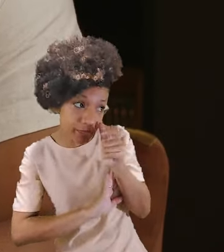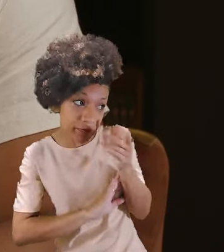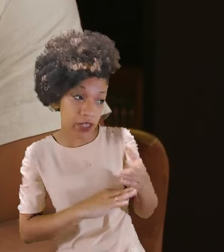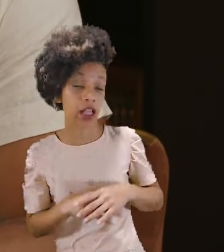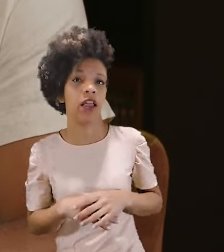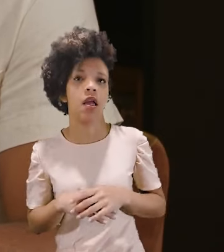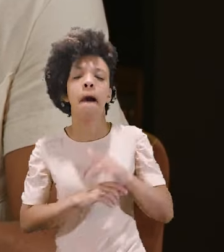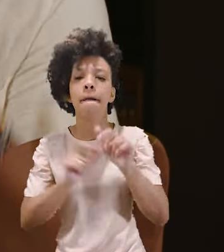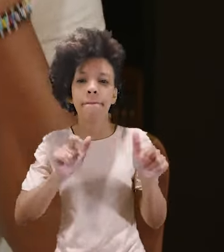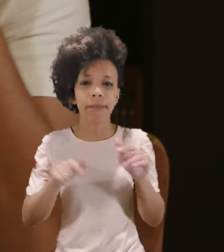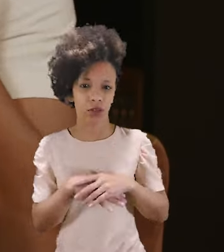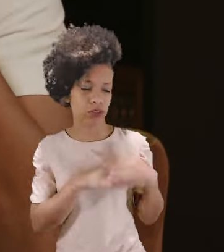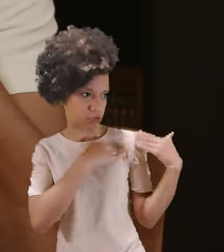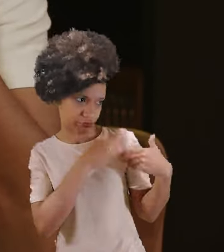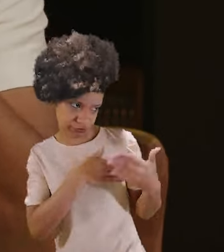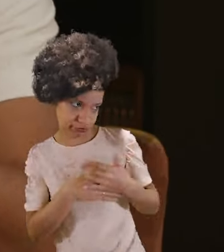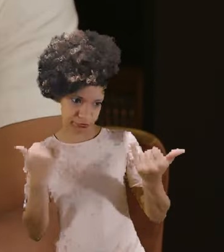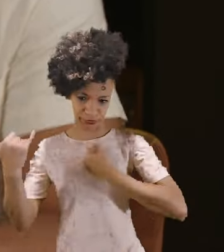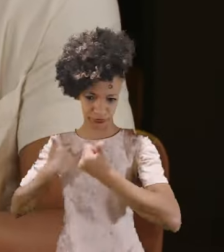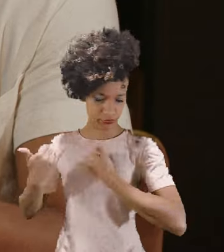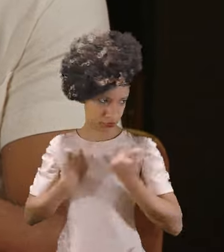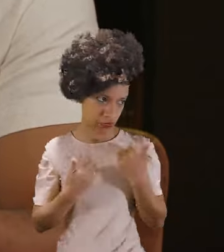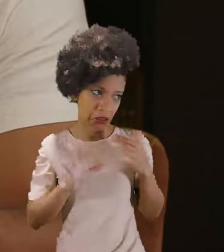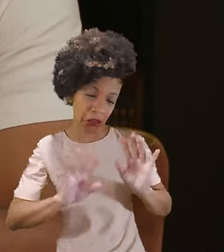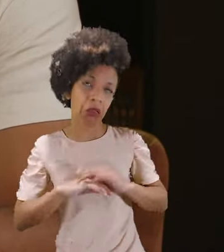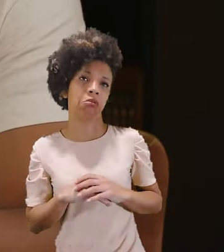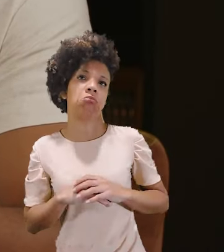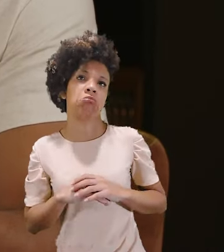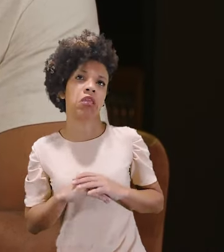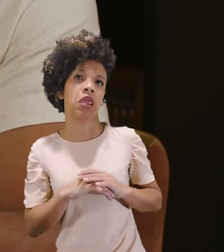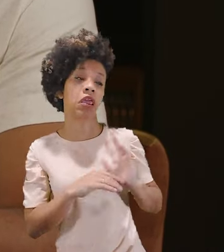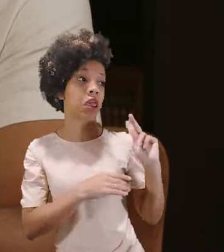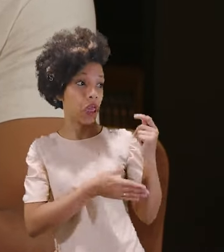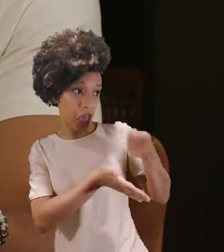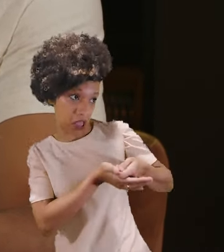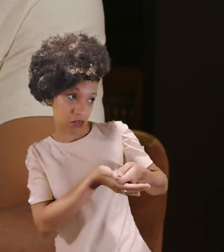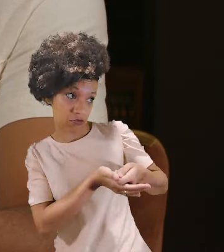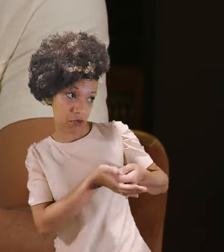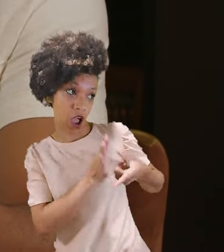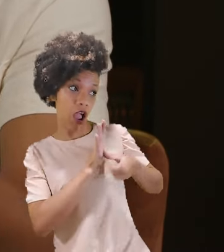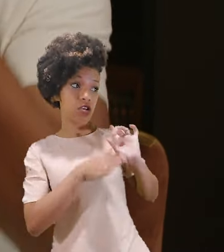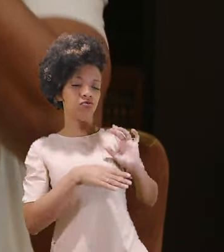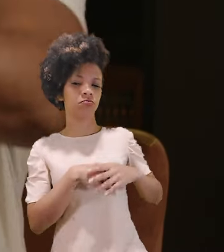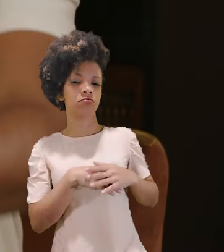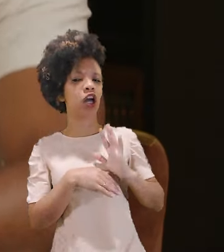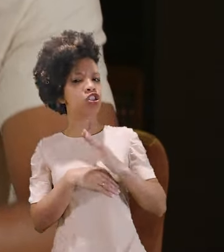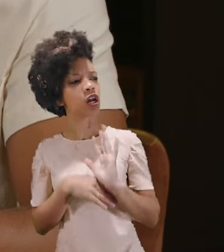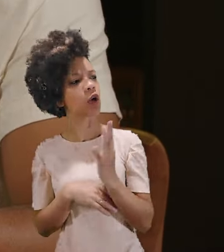acho que vem interessante que até que pessoas assim história está que me escuta que talvez você considerava ali heterossexuais em algum momento